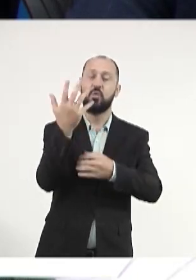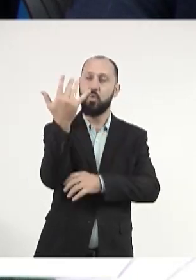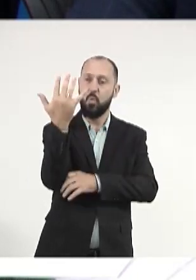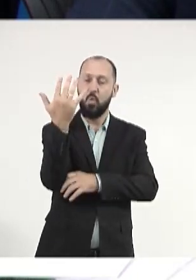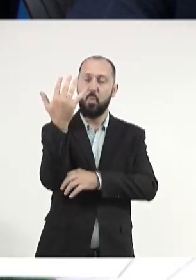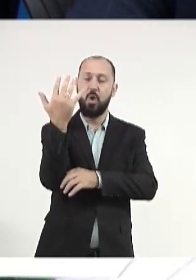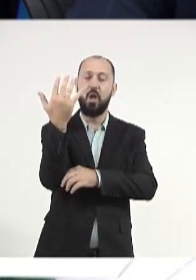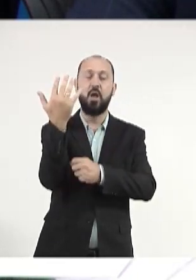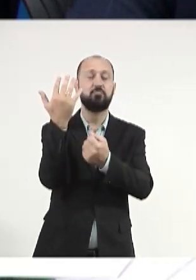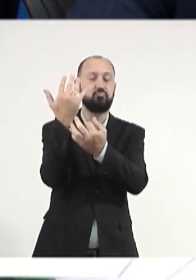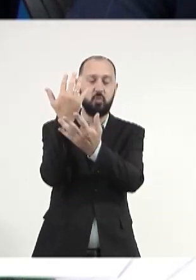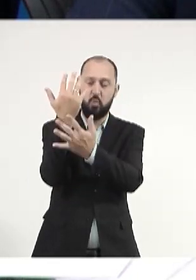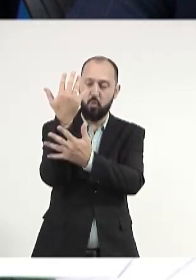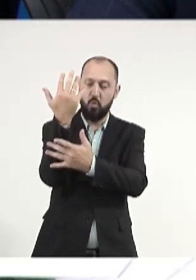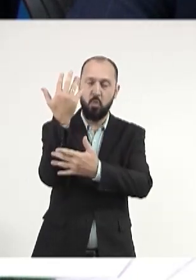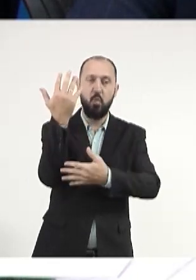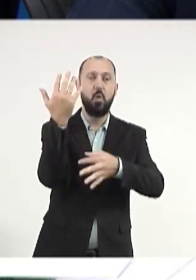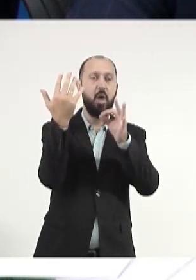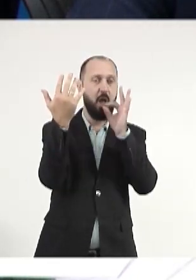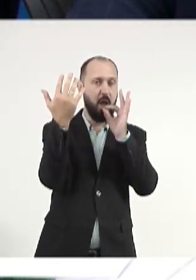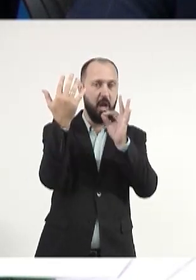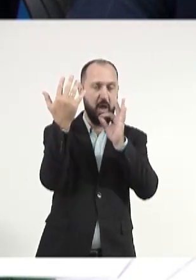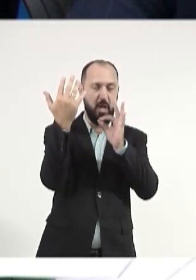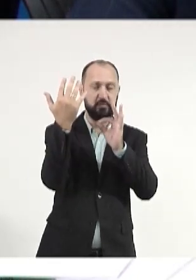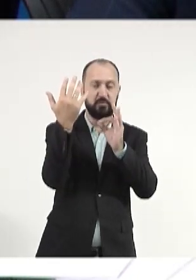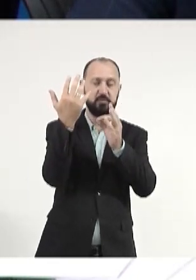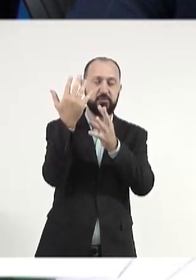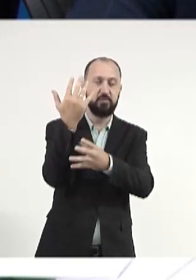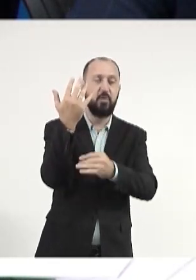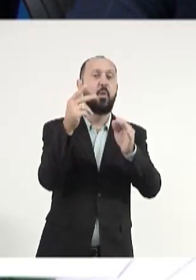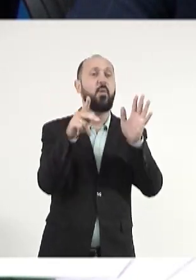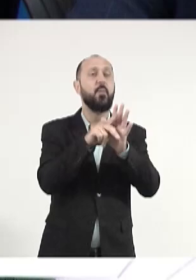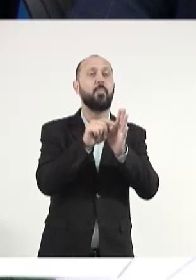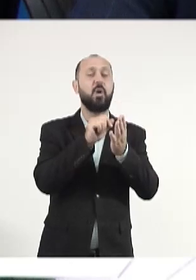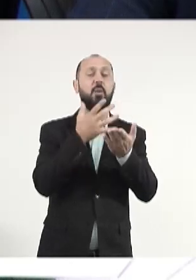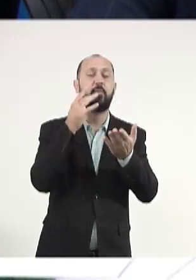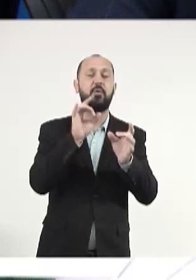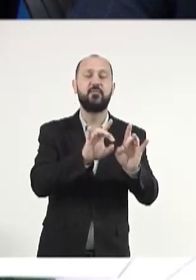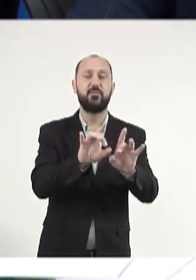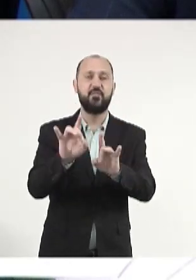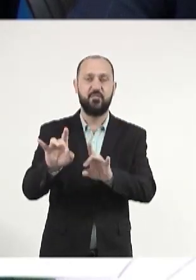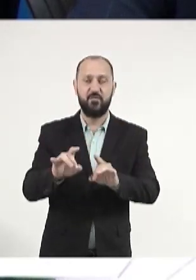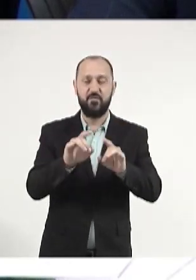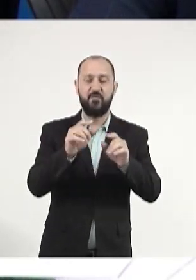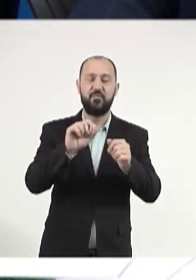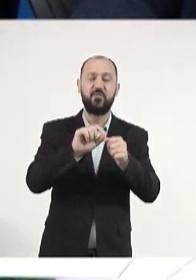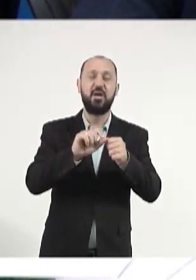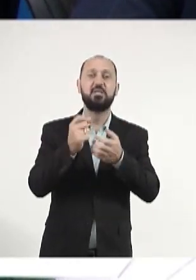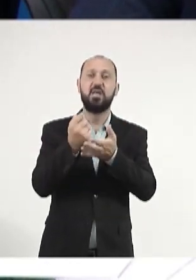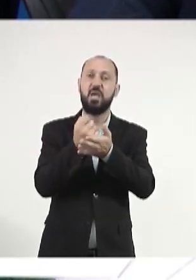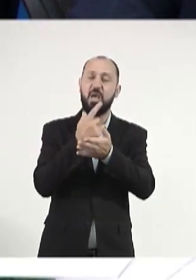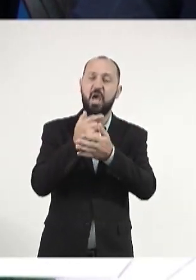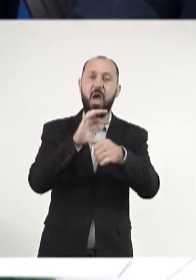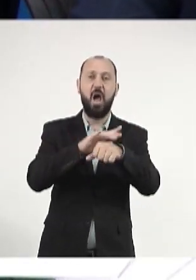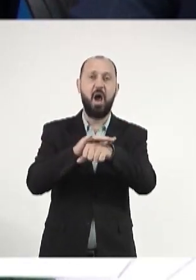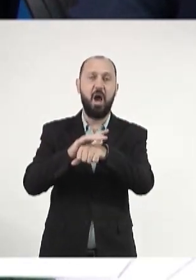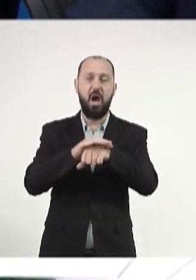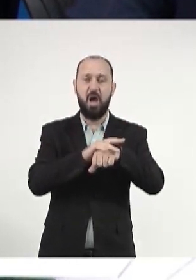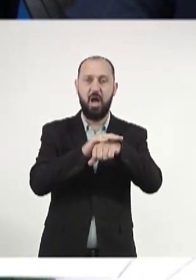e fitofármacos da cannabis sativa, produtos de cannabis para tratamento de